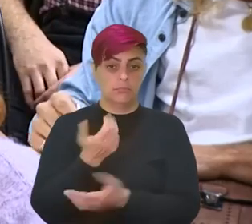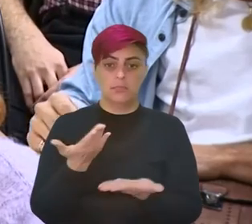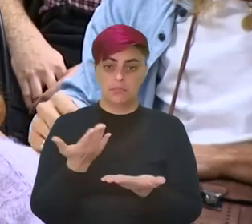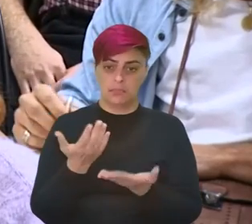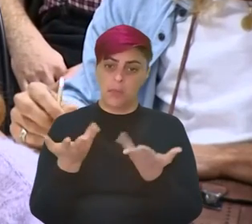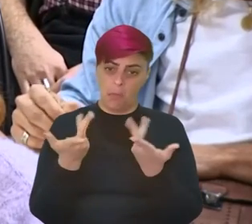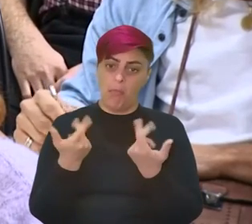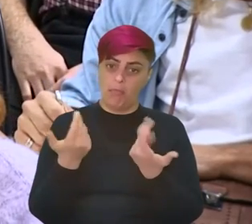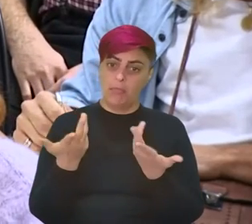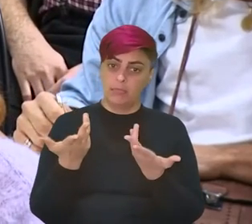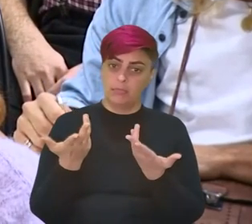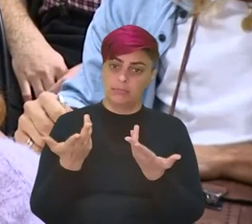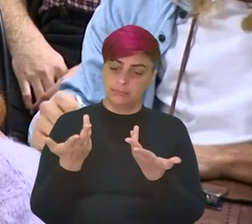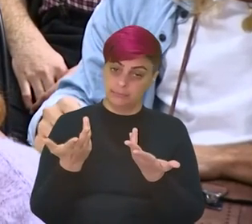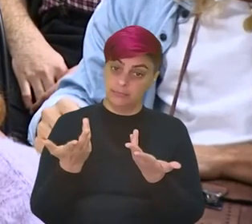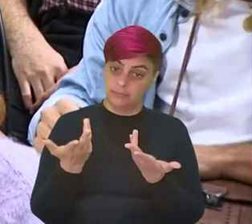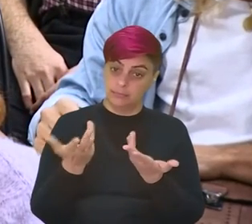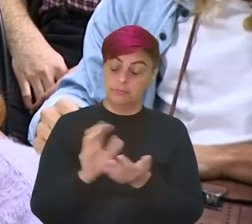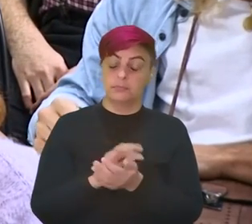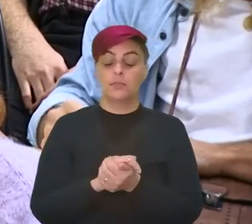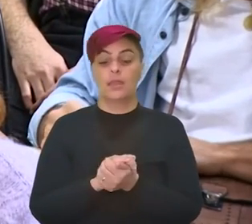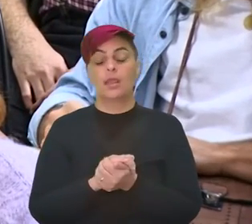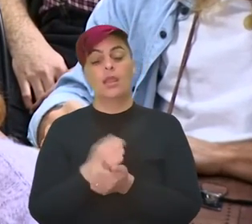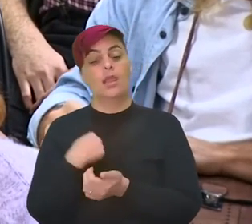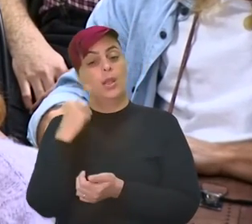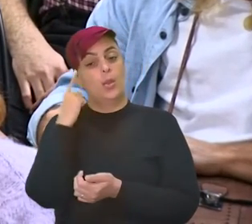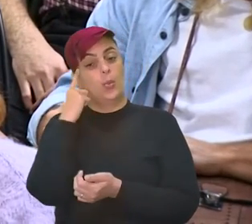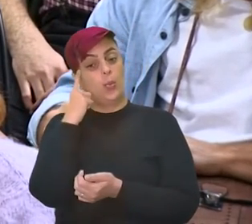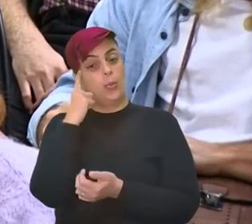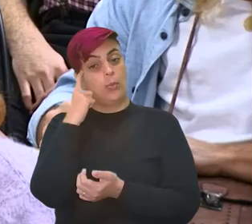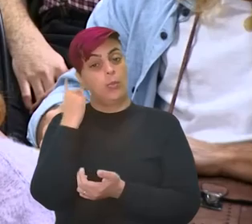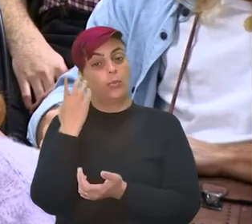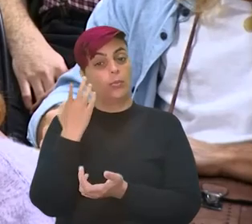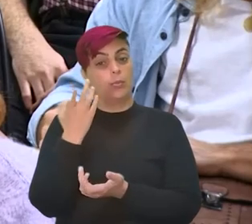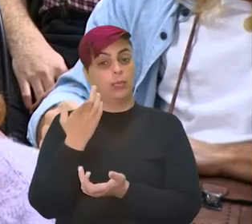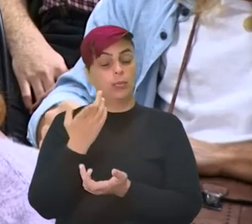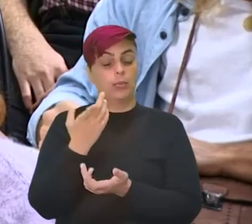Maíra, aquilo é fantástico. Né? Então, acho que